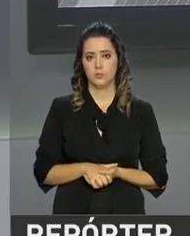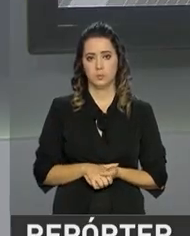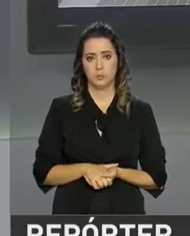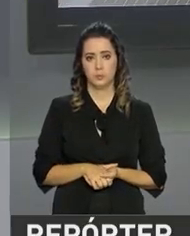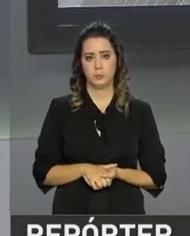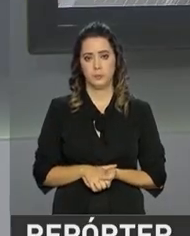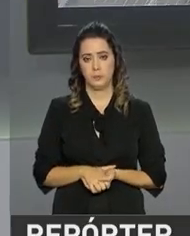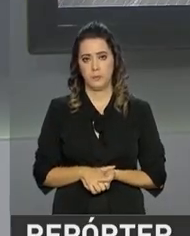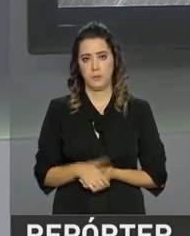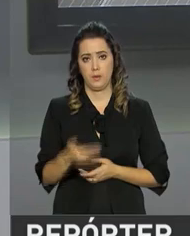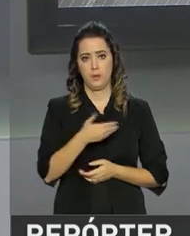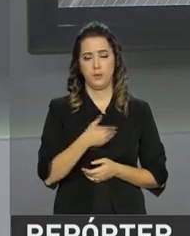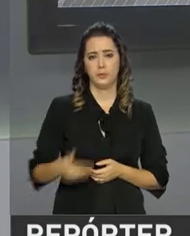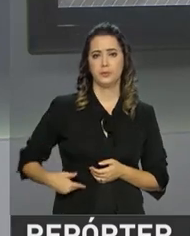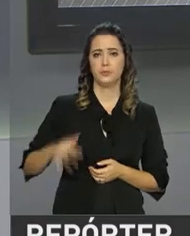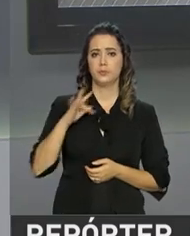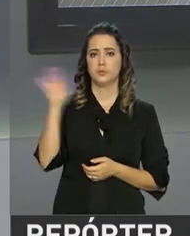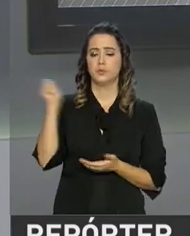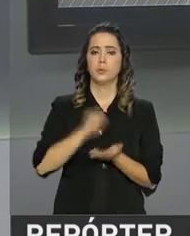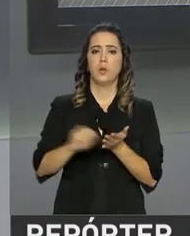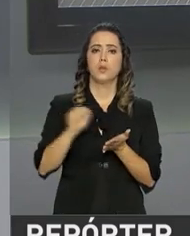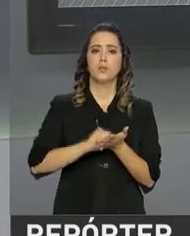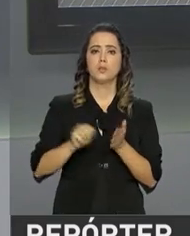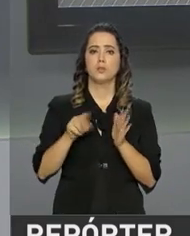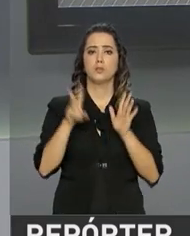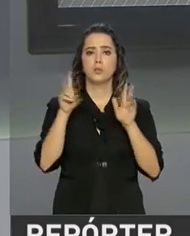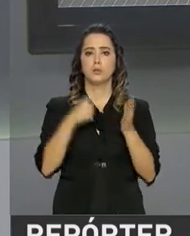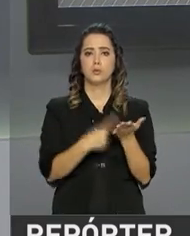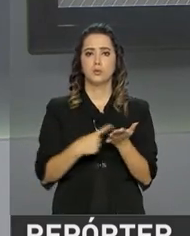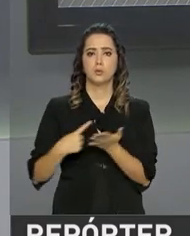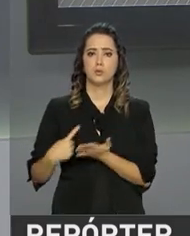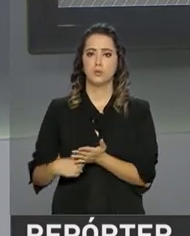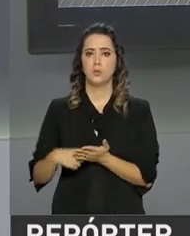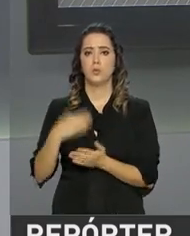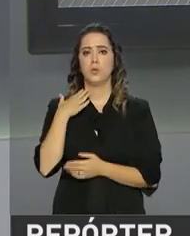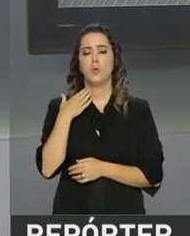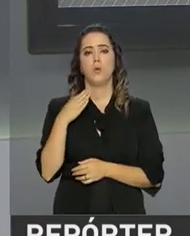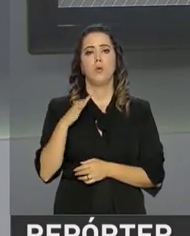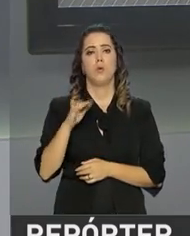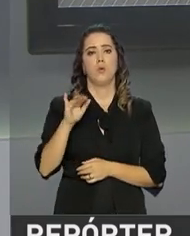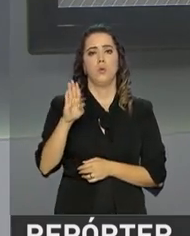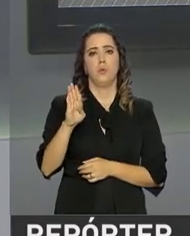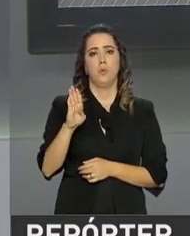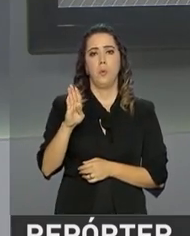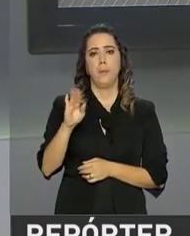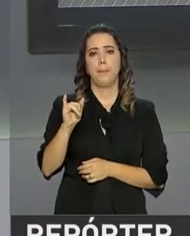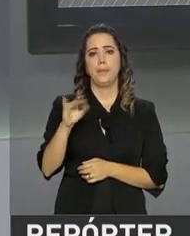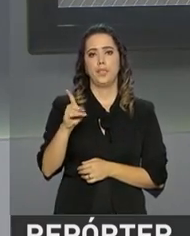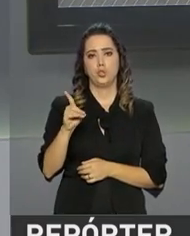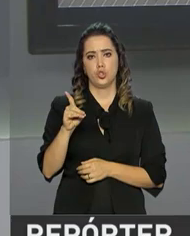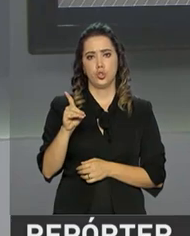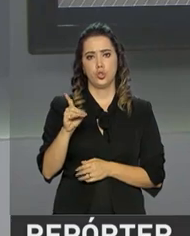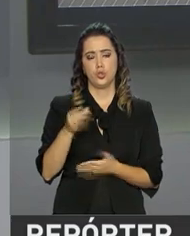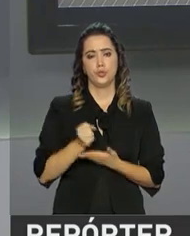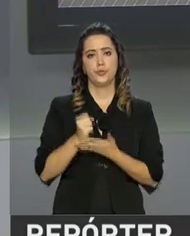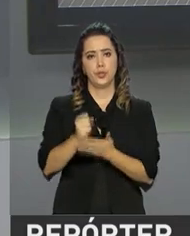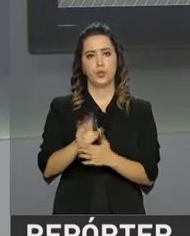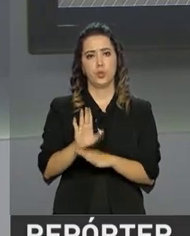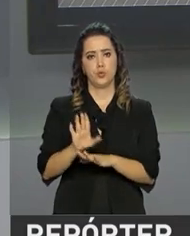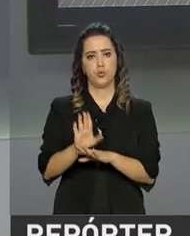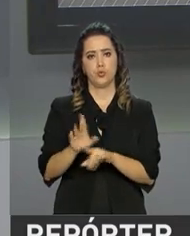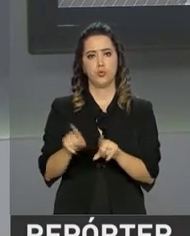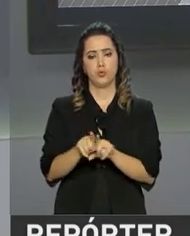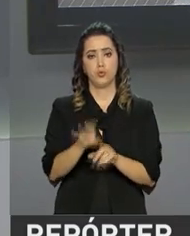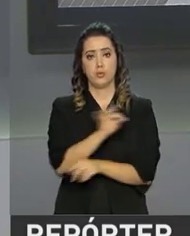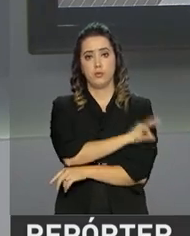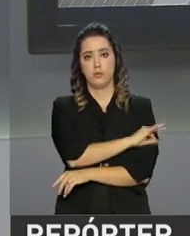governo federal assinou há pouco um termo de compromisso com o Banco Interamericano de Desenvolvimento, o BID, que vai fornecer apoio técnico